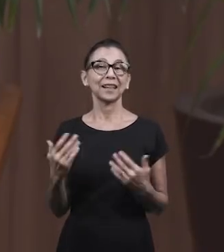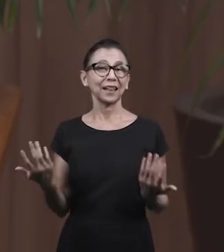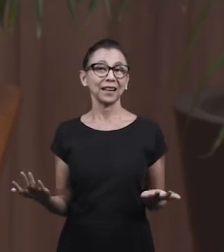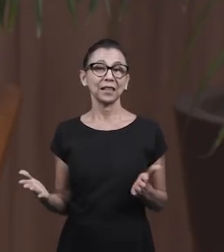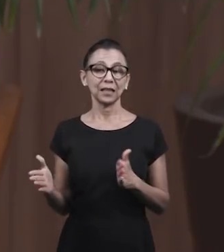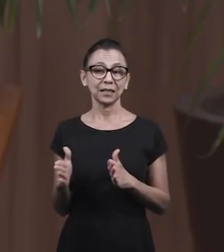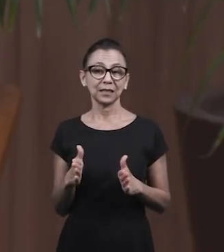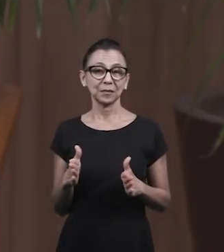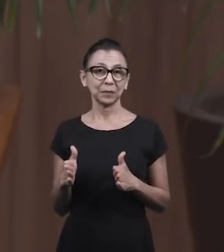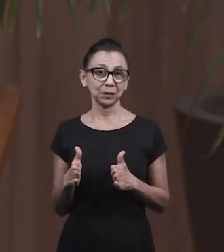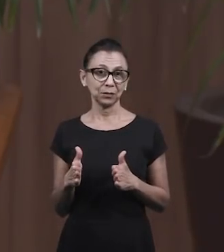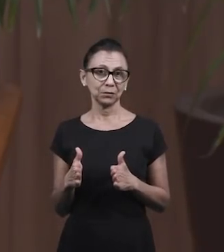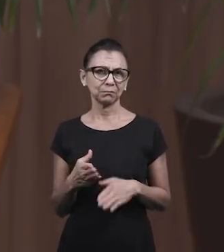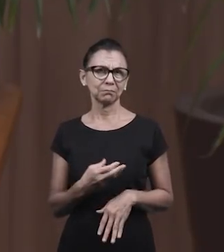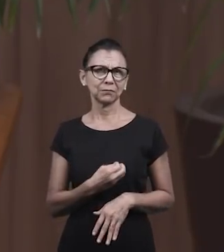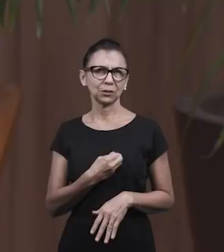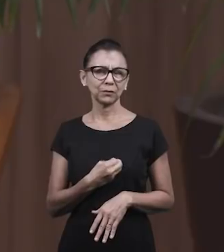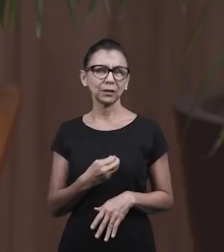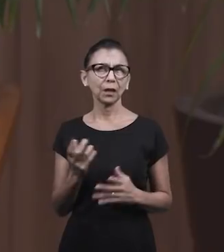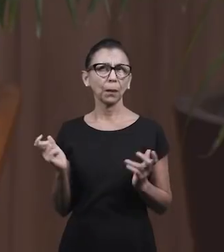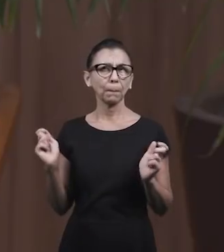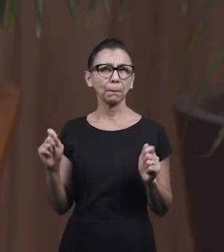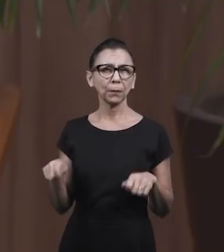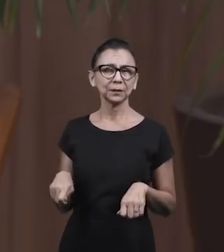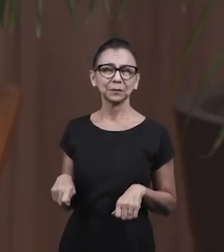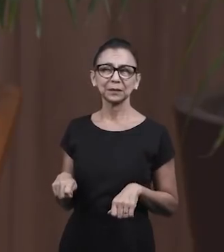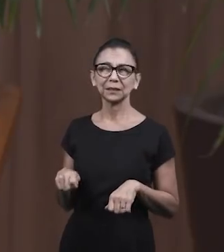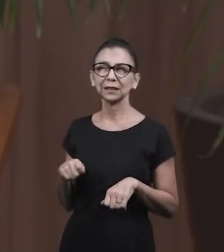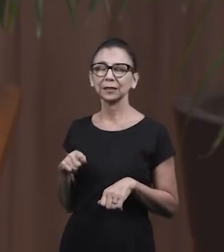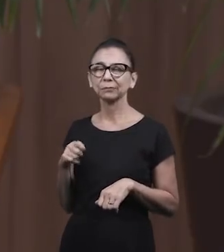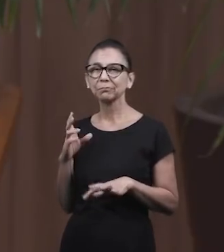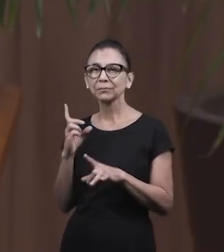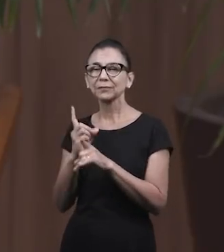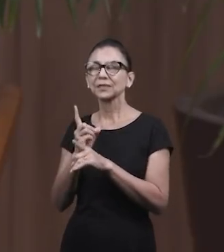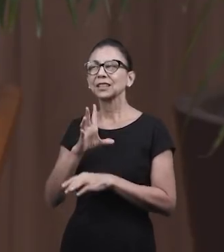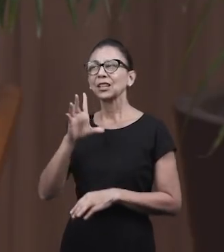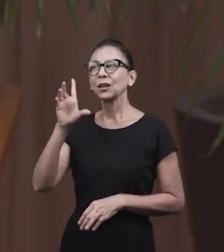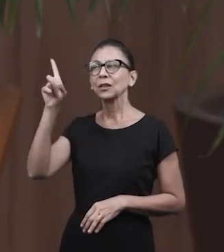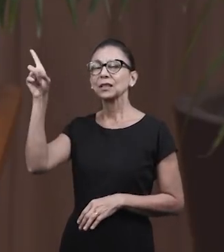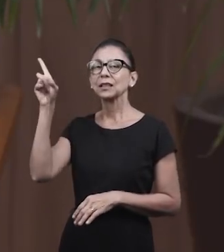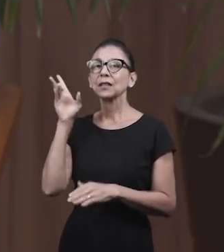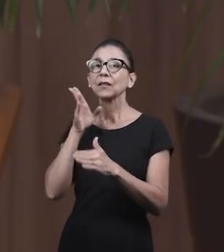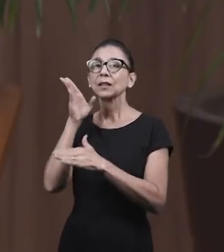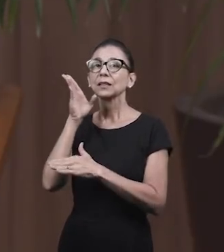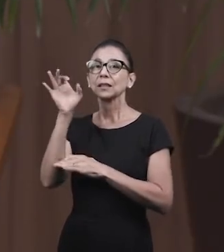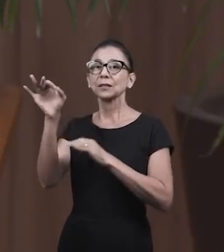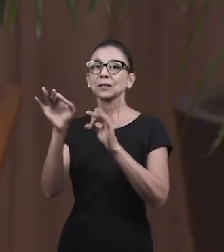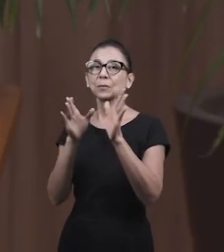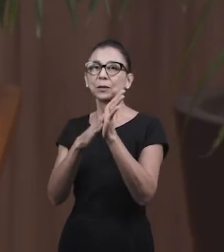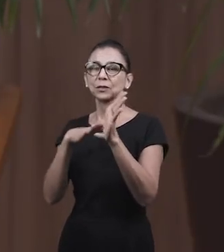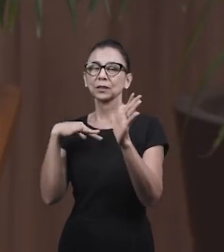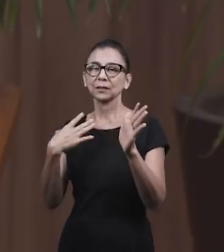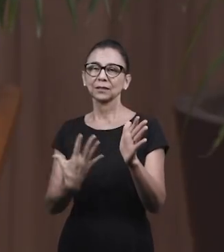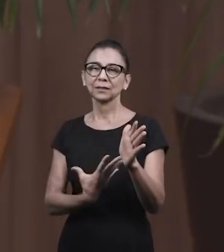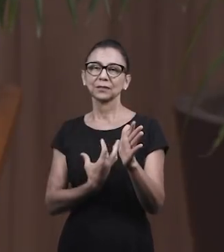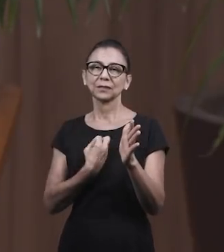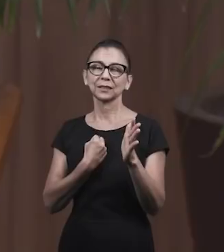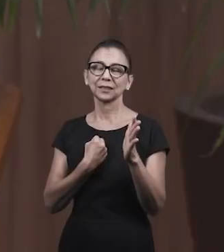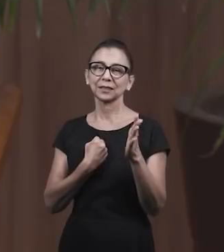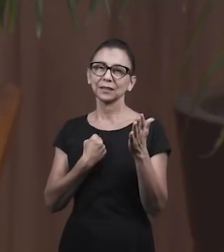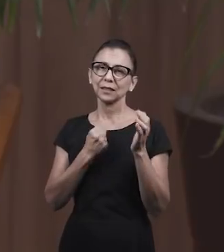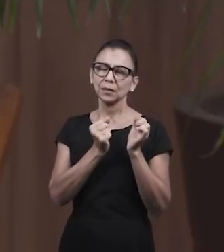edição do programa Anunciando o Evangelho Eterno. Seja bem-vindo a esse programa que é feito com todo carinho, especialmente para